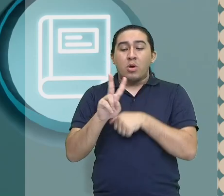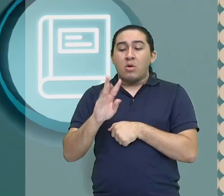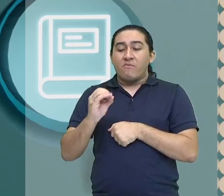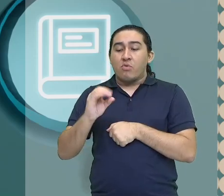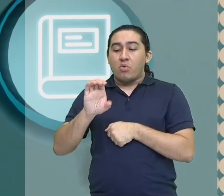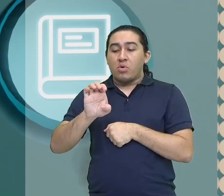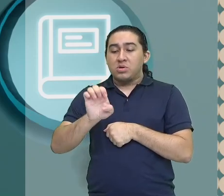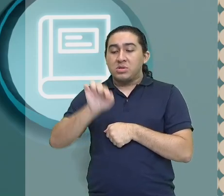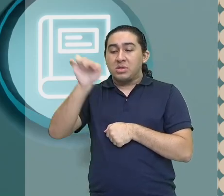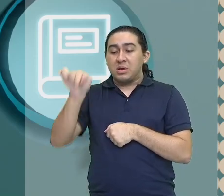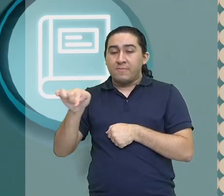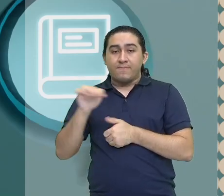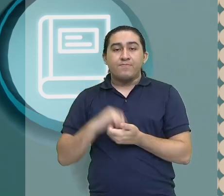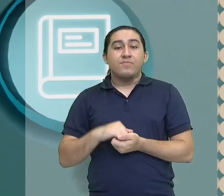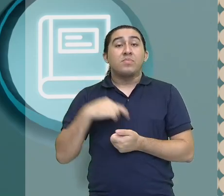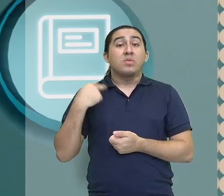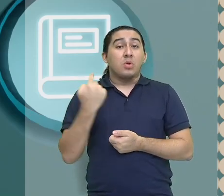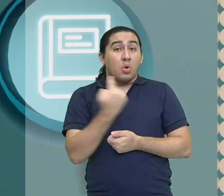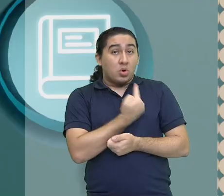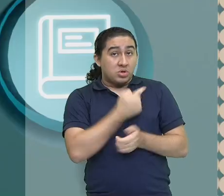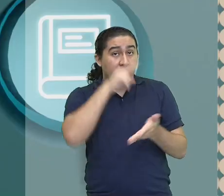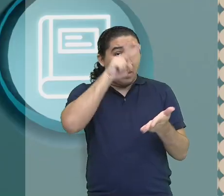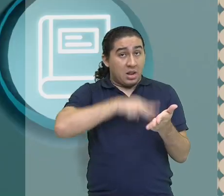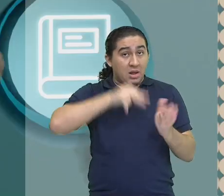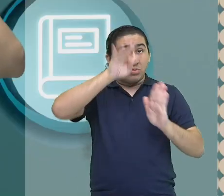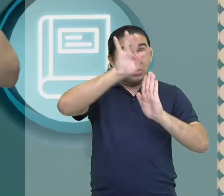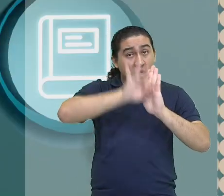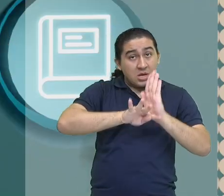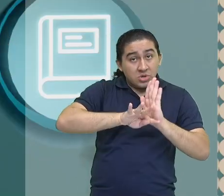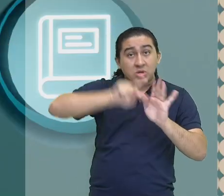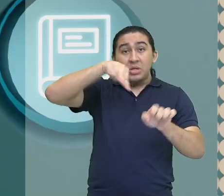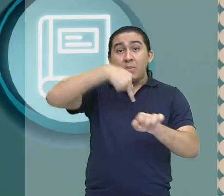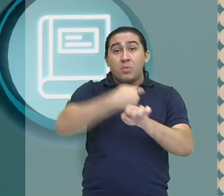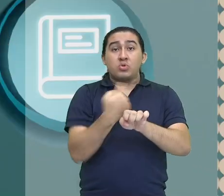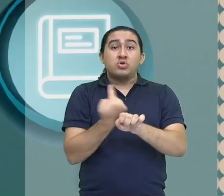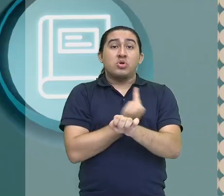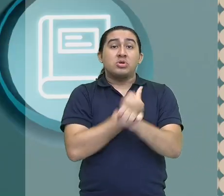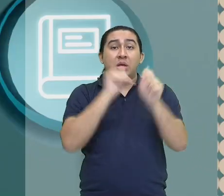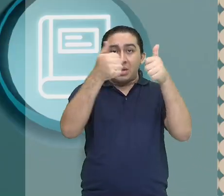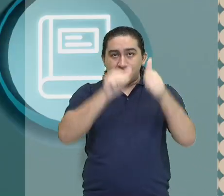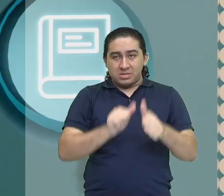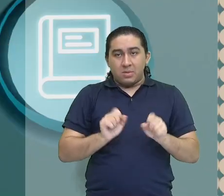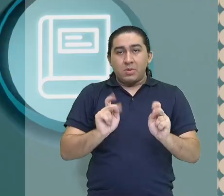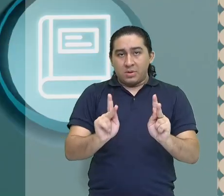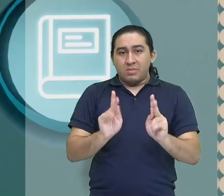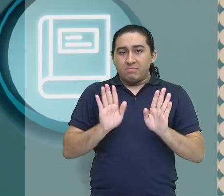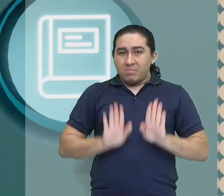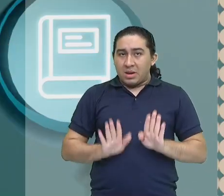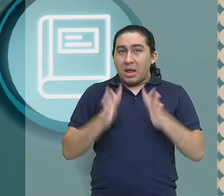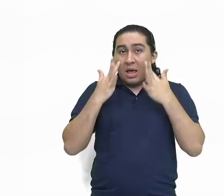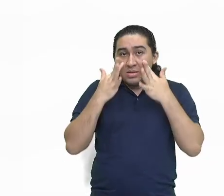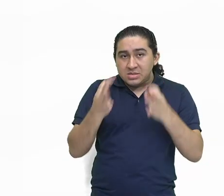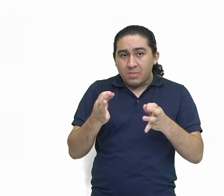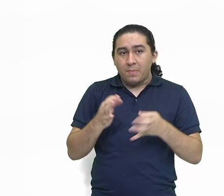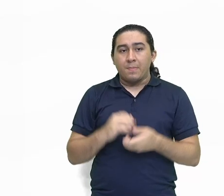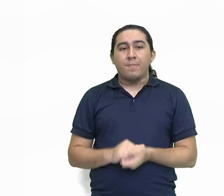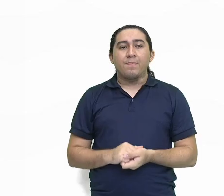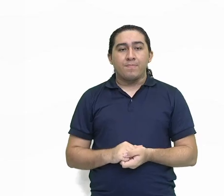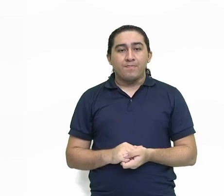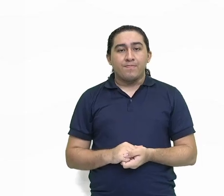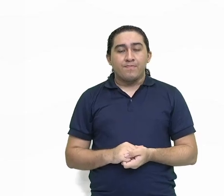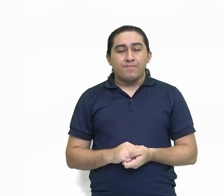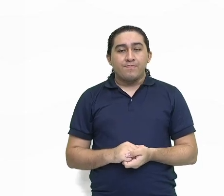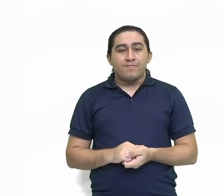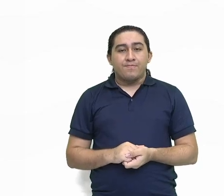vai fazer uma leitura da situação e depois a gente vai entender isso com um exemplo, tá bom? Acompanhe aí comigo.